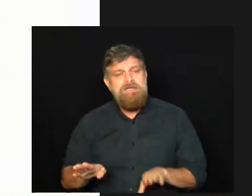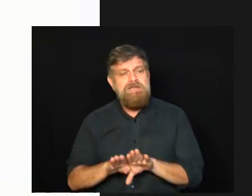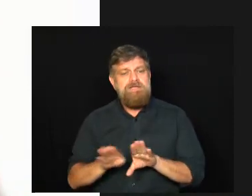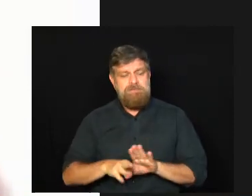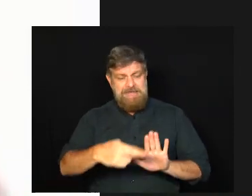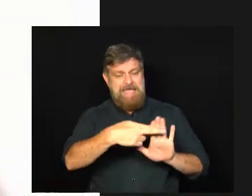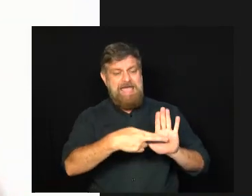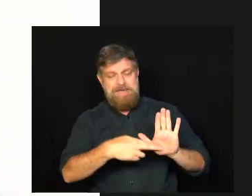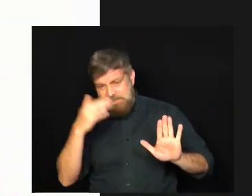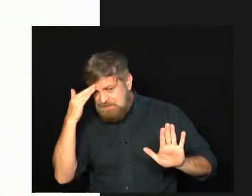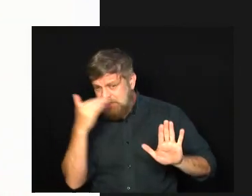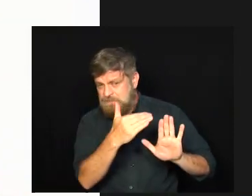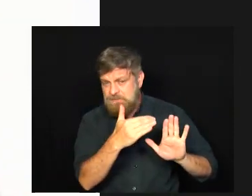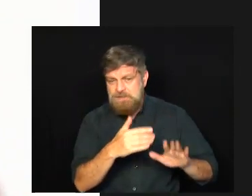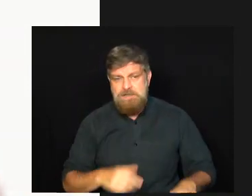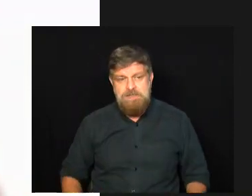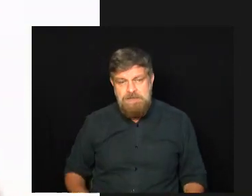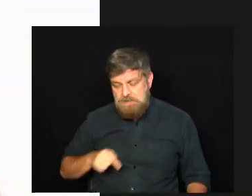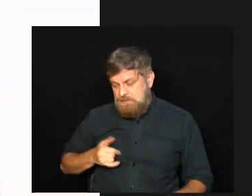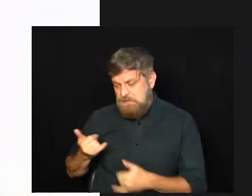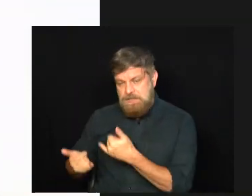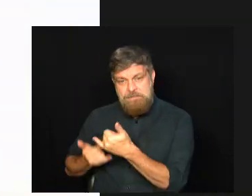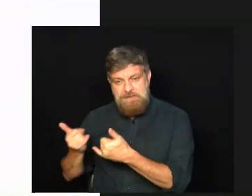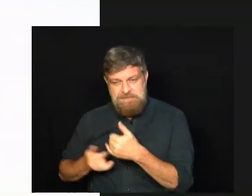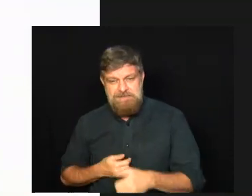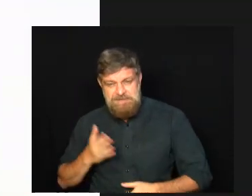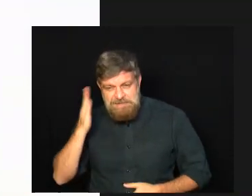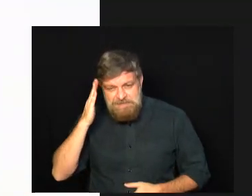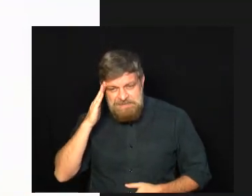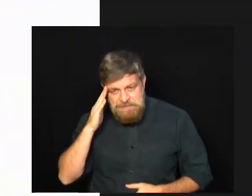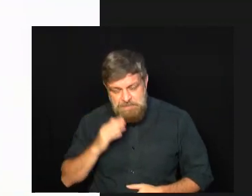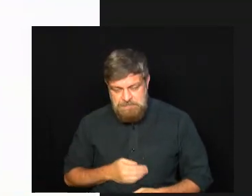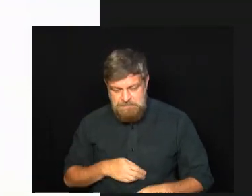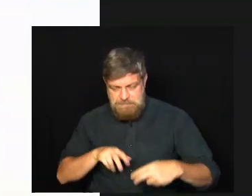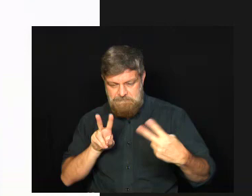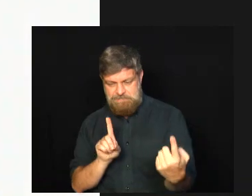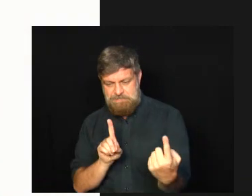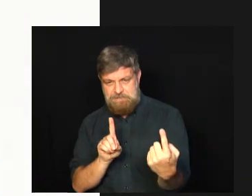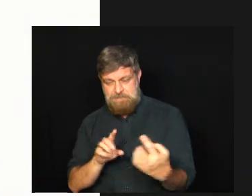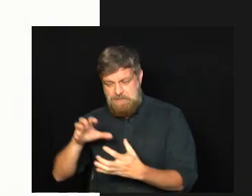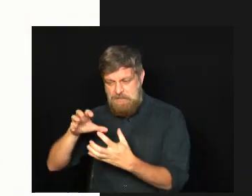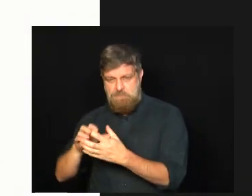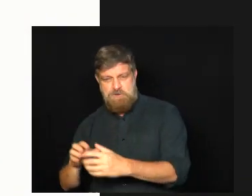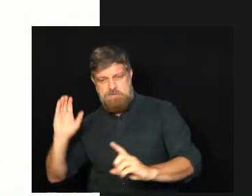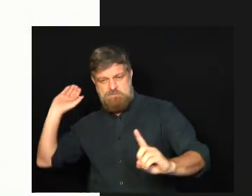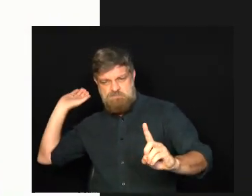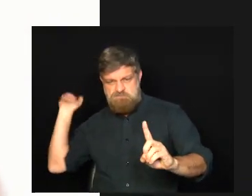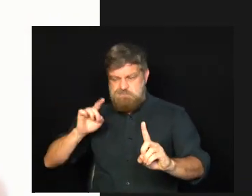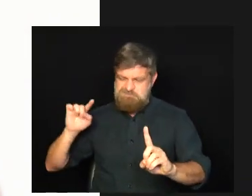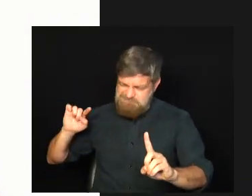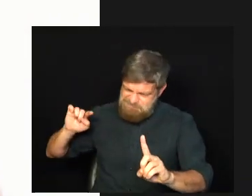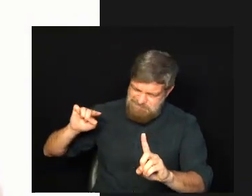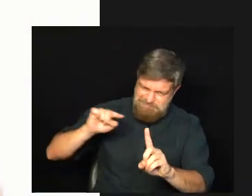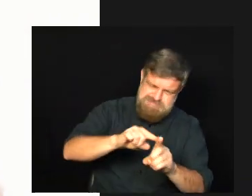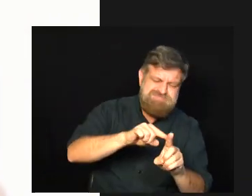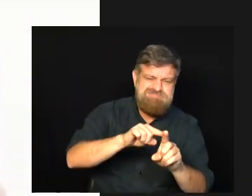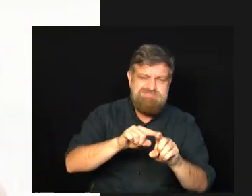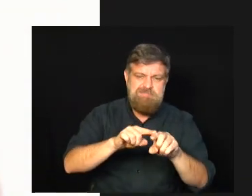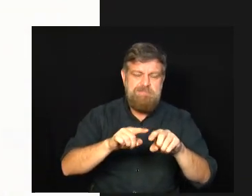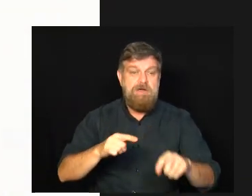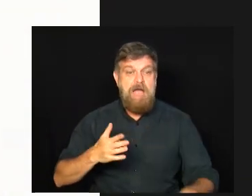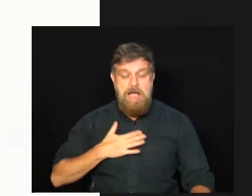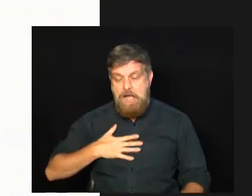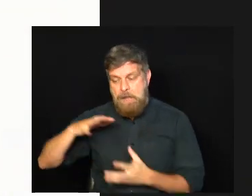regras? Por exemplo, no jogo da queimada, mesmo que eu tenha a bola, mesmo que a bola seja